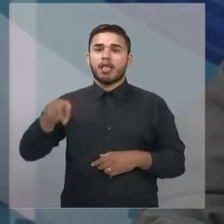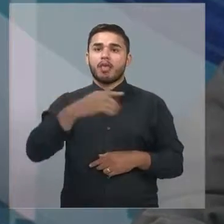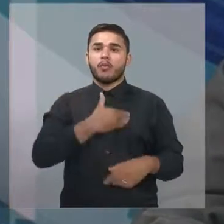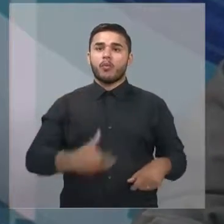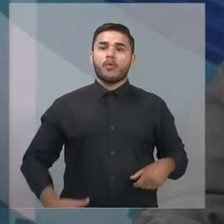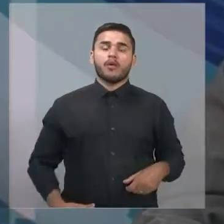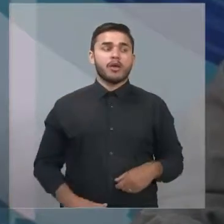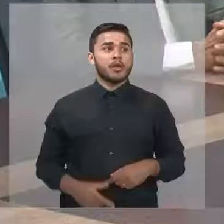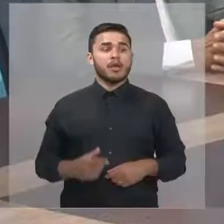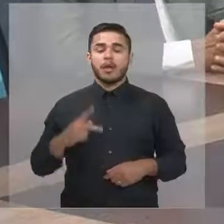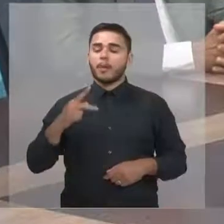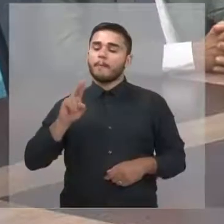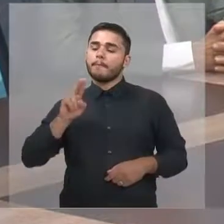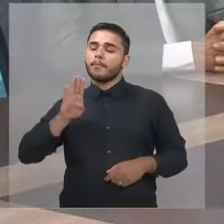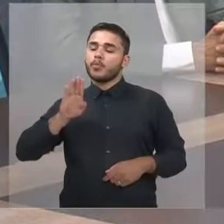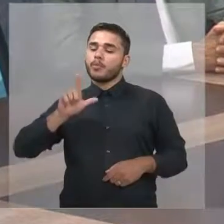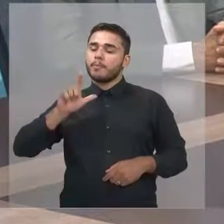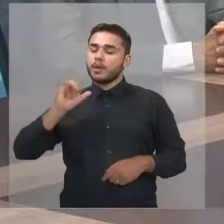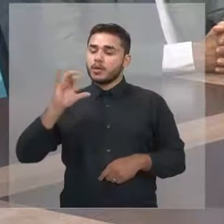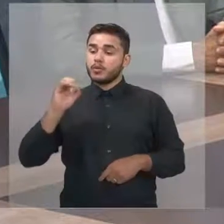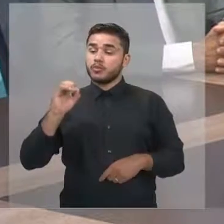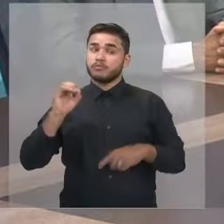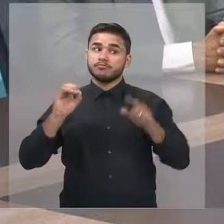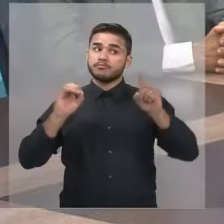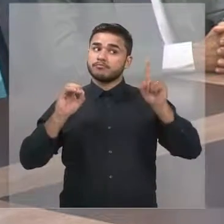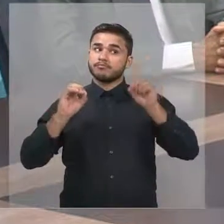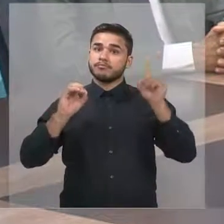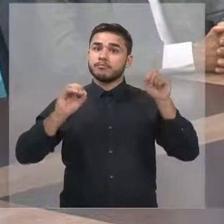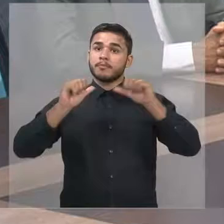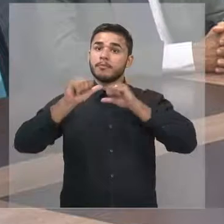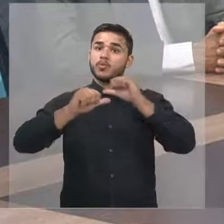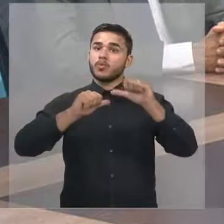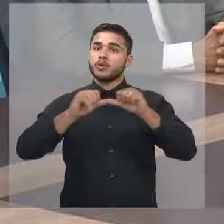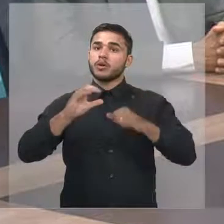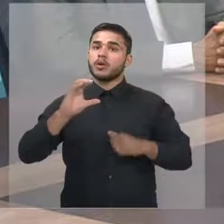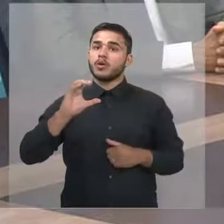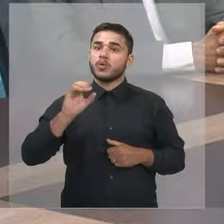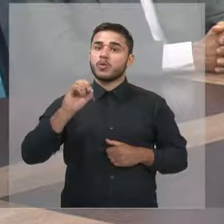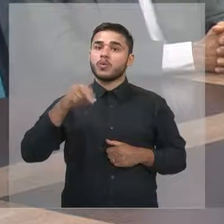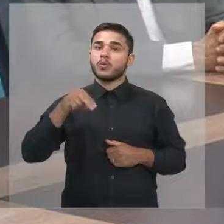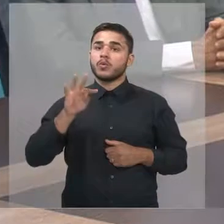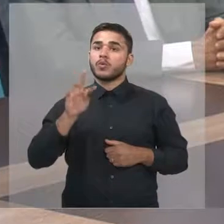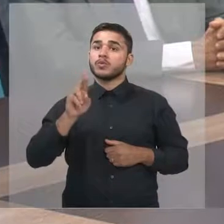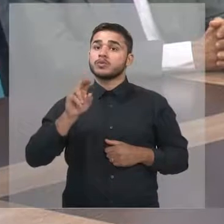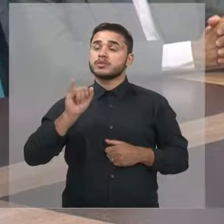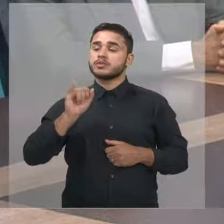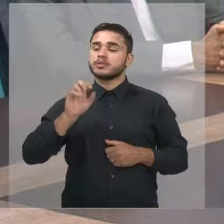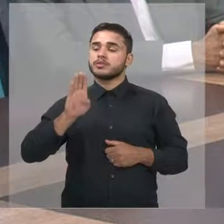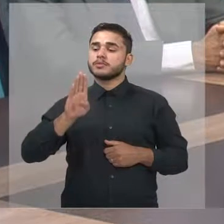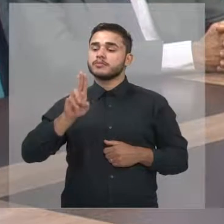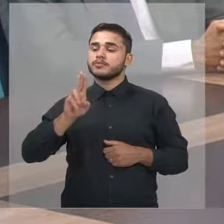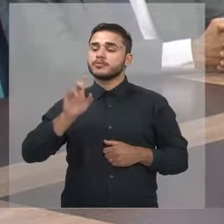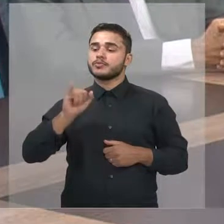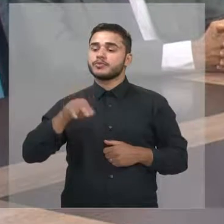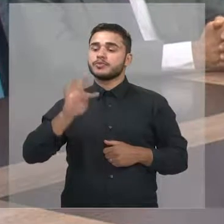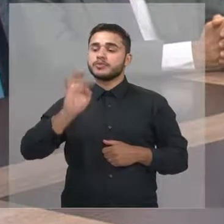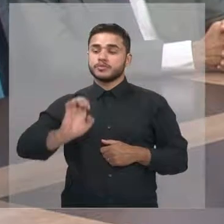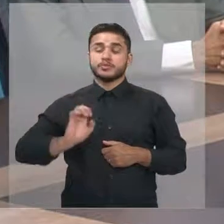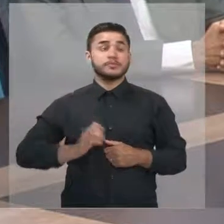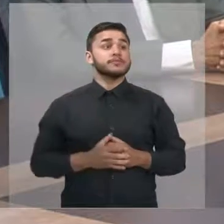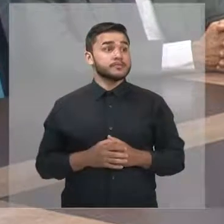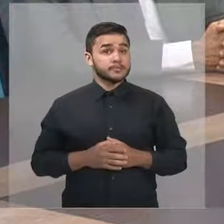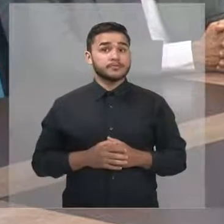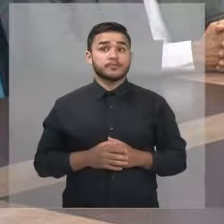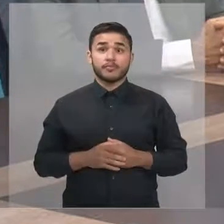a ideia de dinheiro público leva a uma expressão viúva. As pessoas se